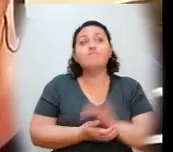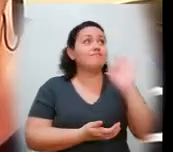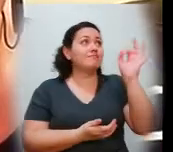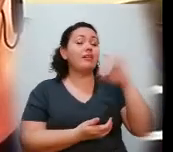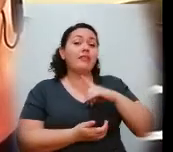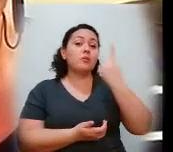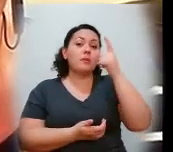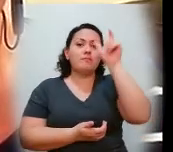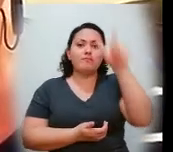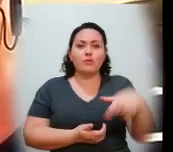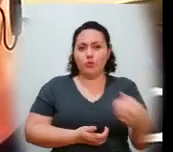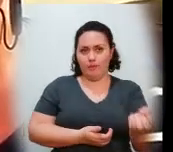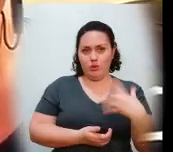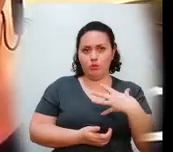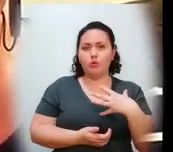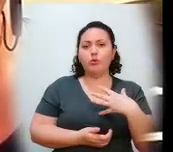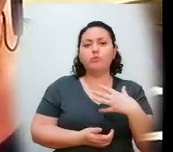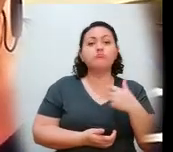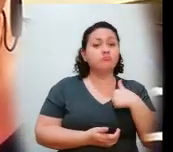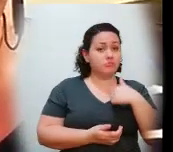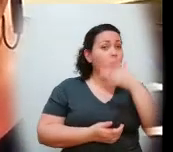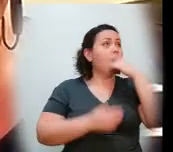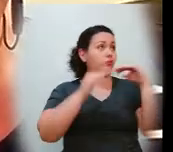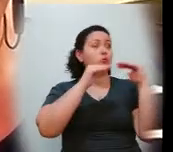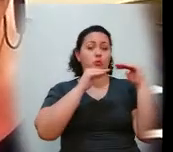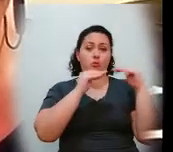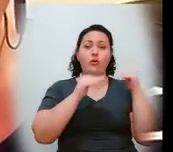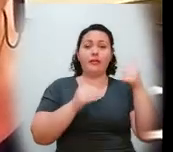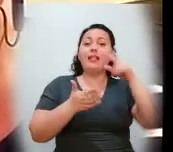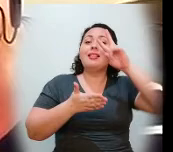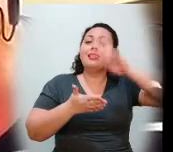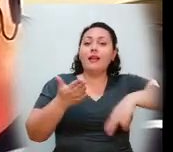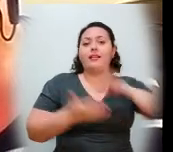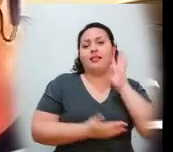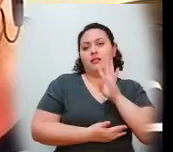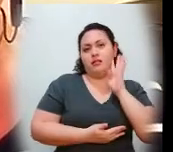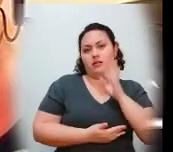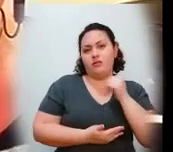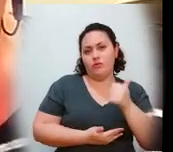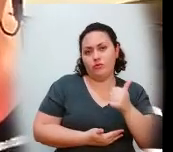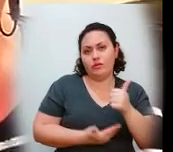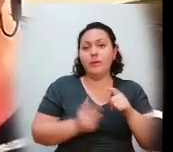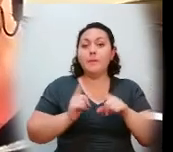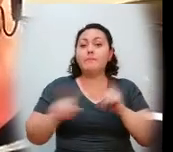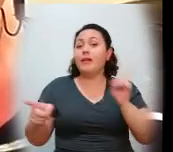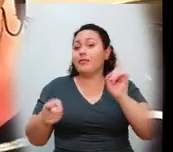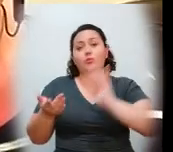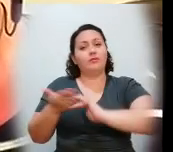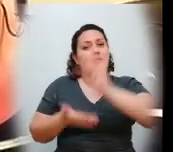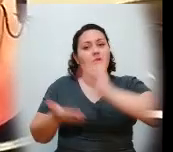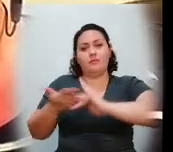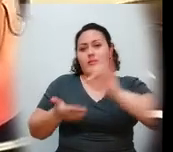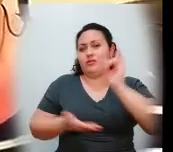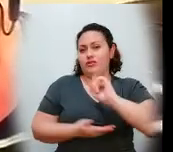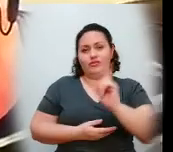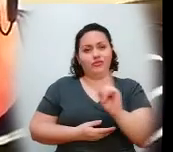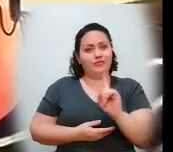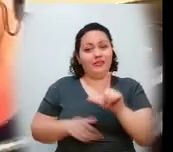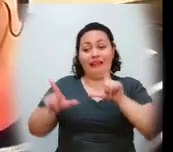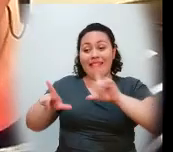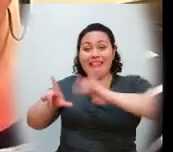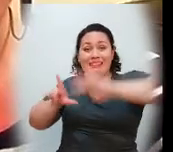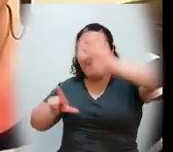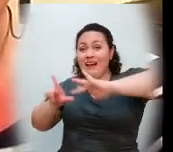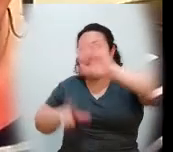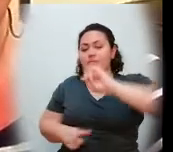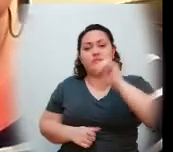pessoa que colocou ali, Ana, e eu acho que sim, que ler é legal, né? Mas de repente não no tablet. Porque a luz